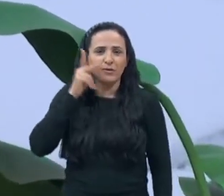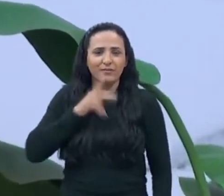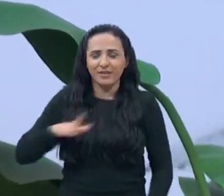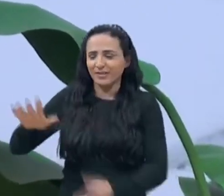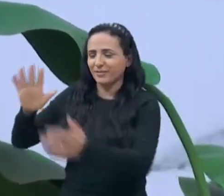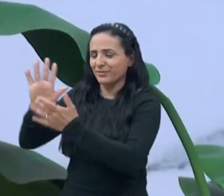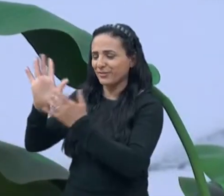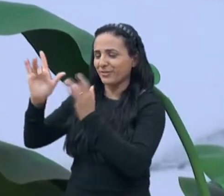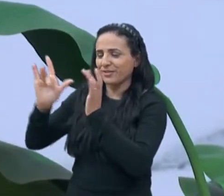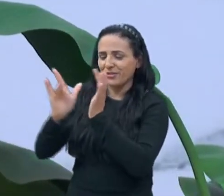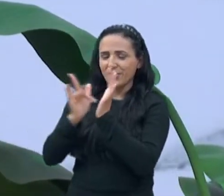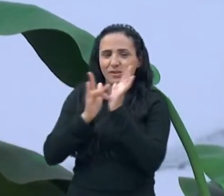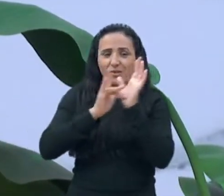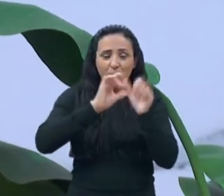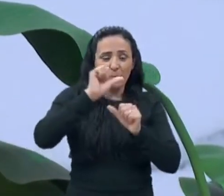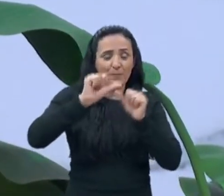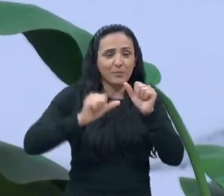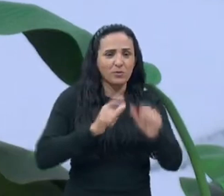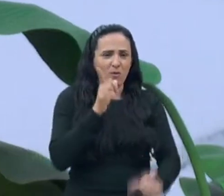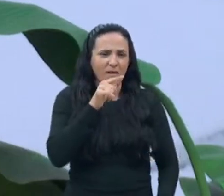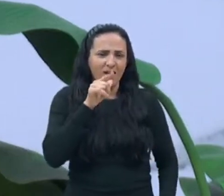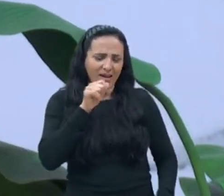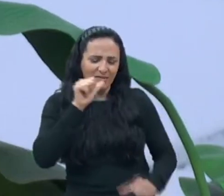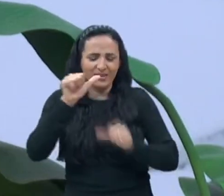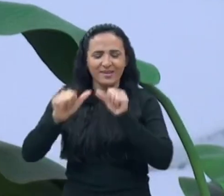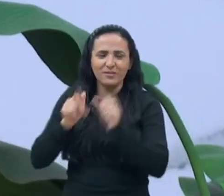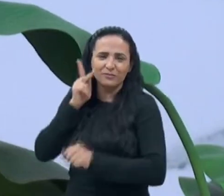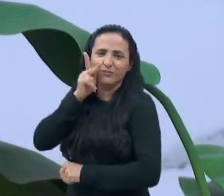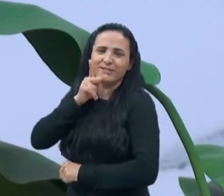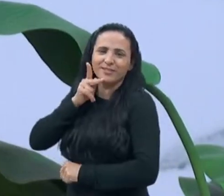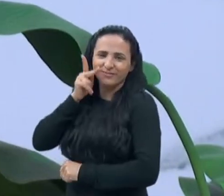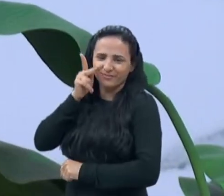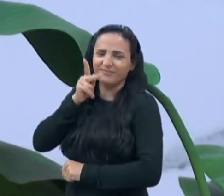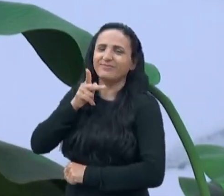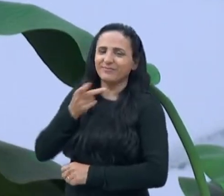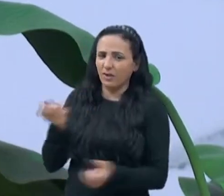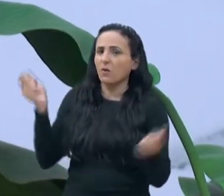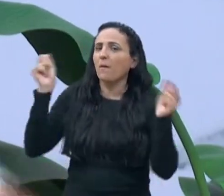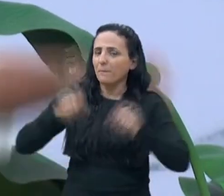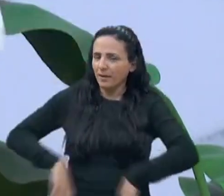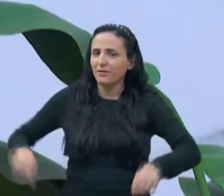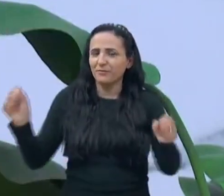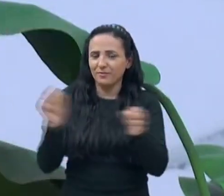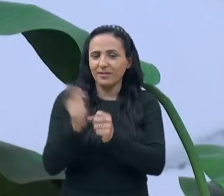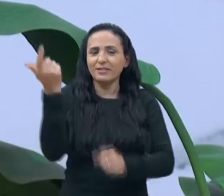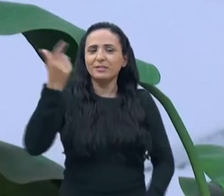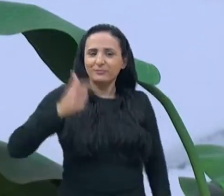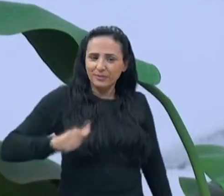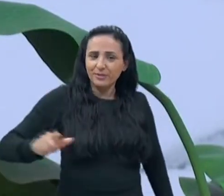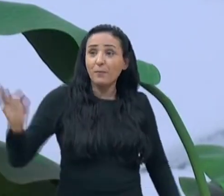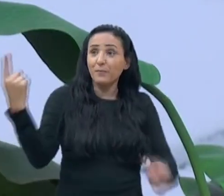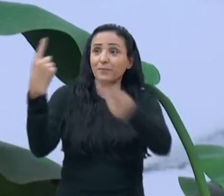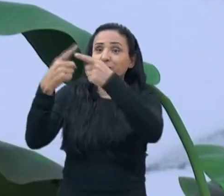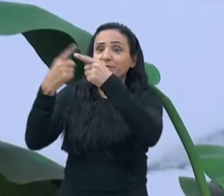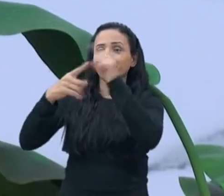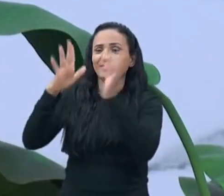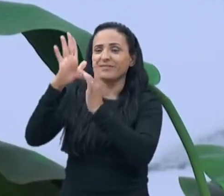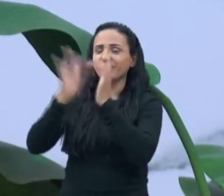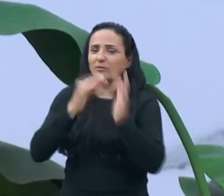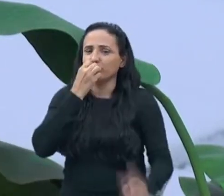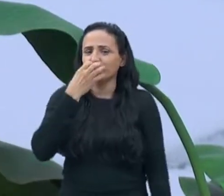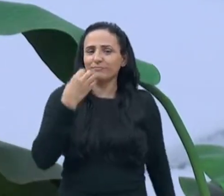e vinho ele transformou. Ele faz, se quiser desfazer, faz de novo, porque ele